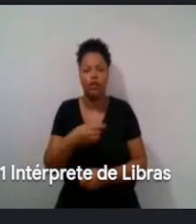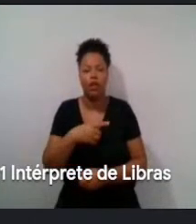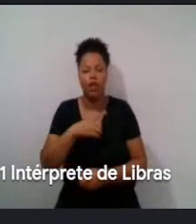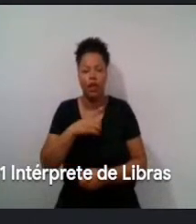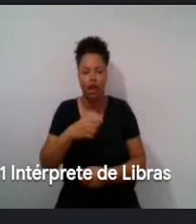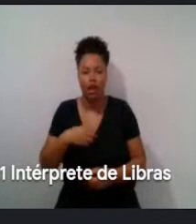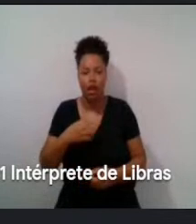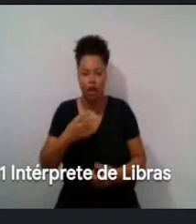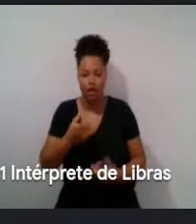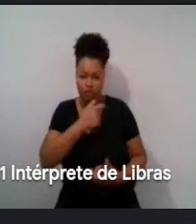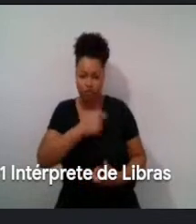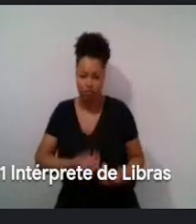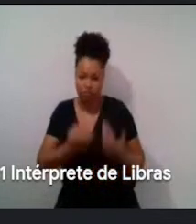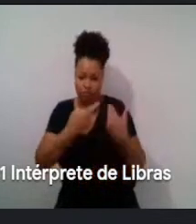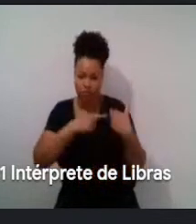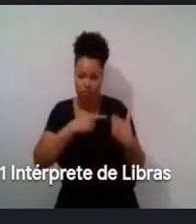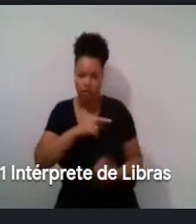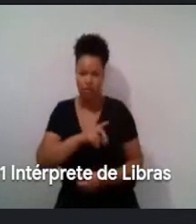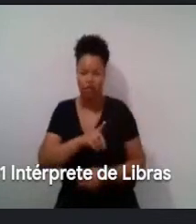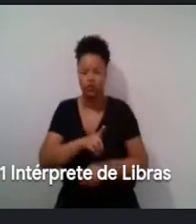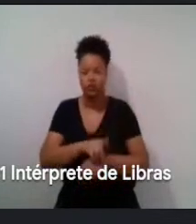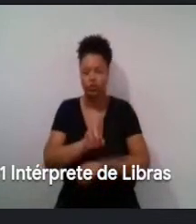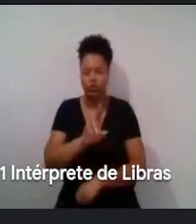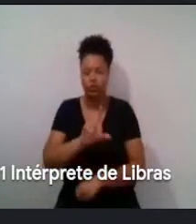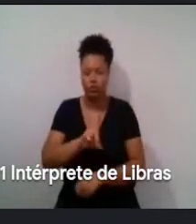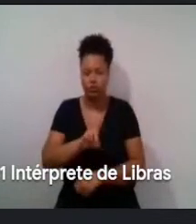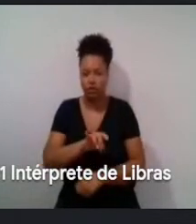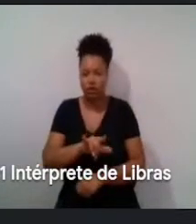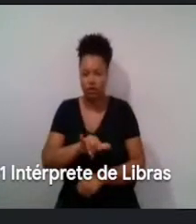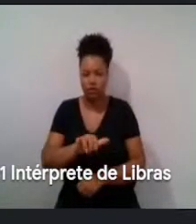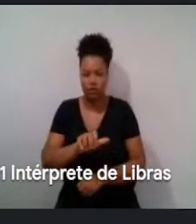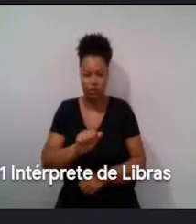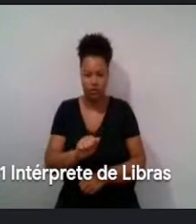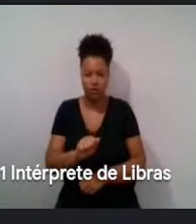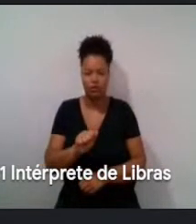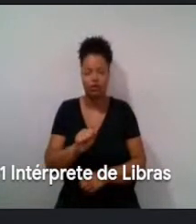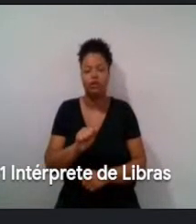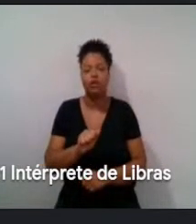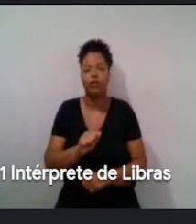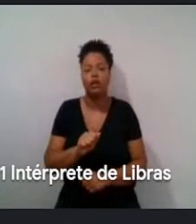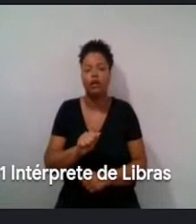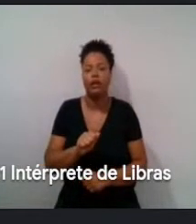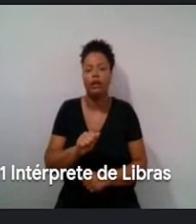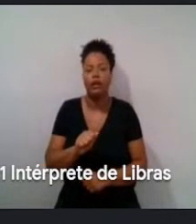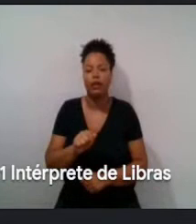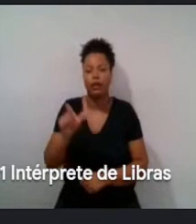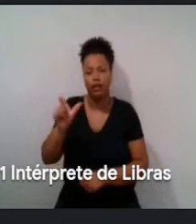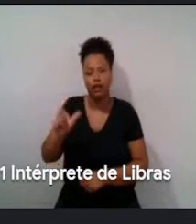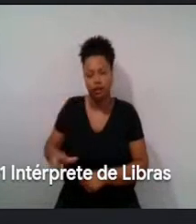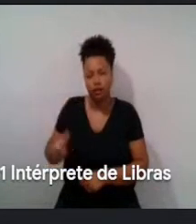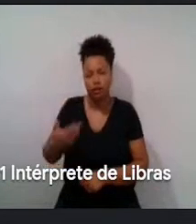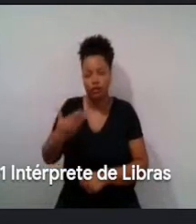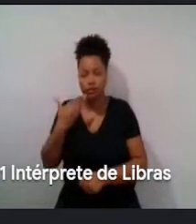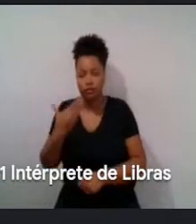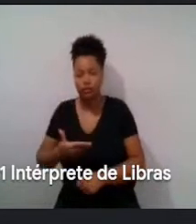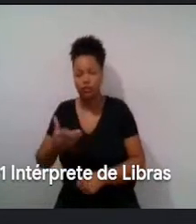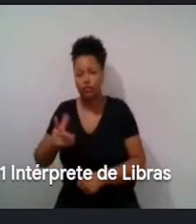Feitosa Sudbrack. Recorrente Rosilene Rocha Borges, com a palavra, então, a